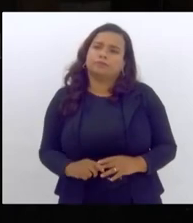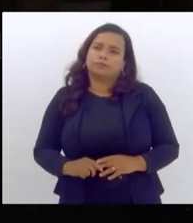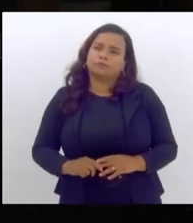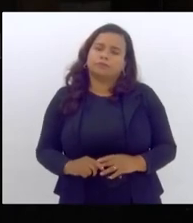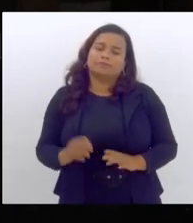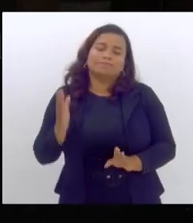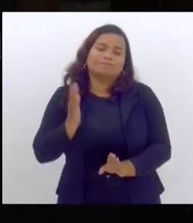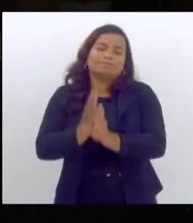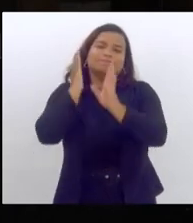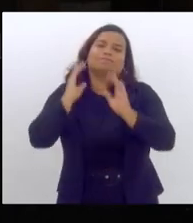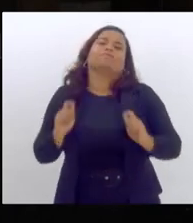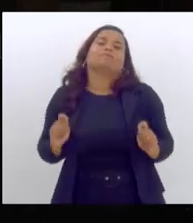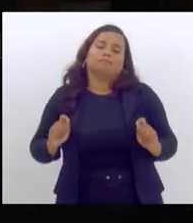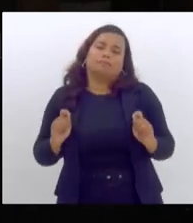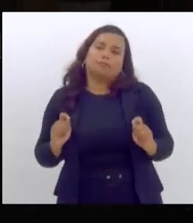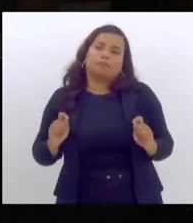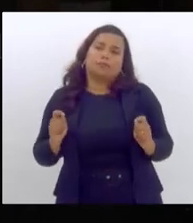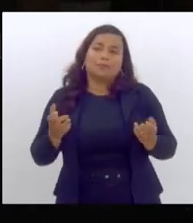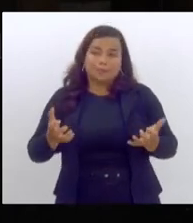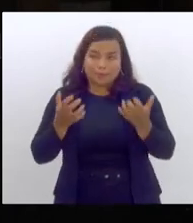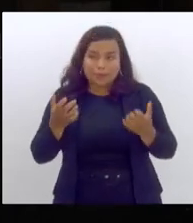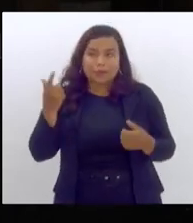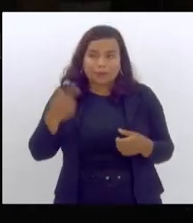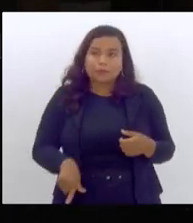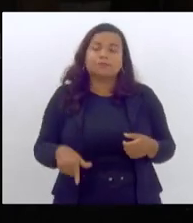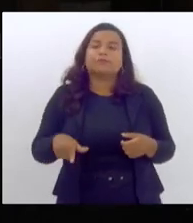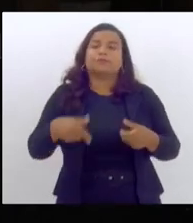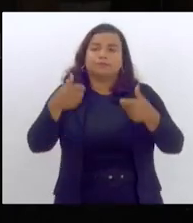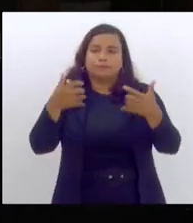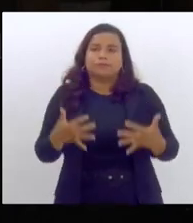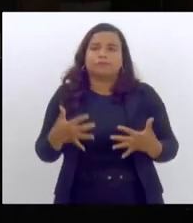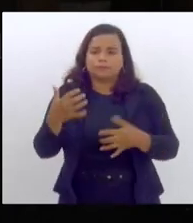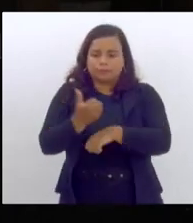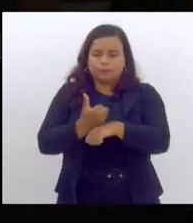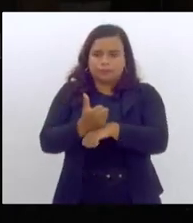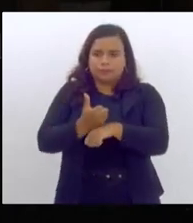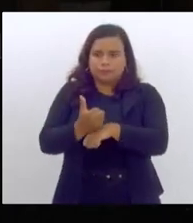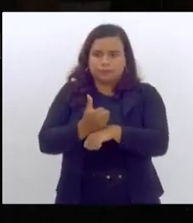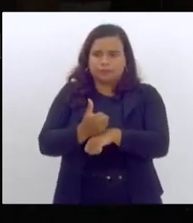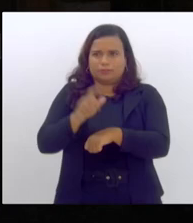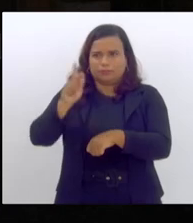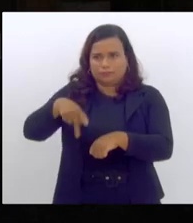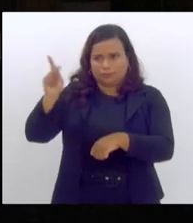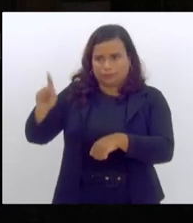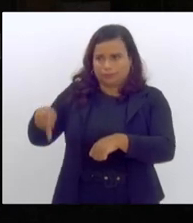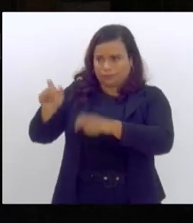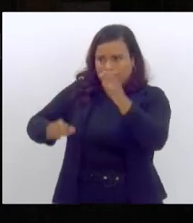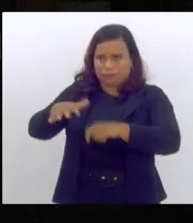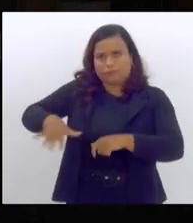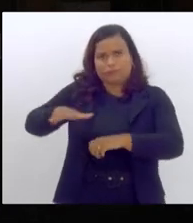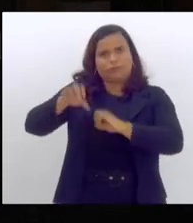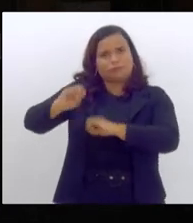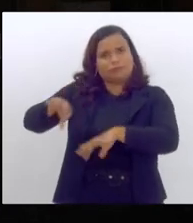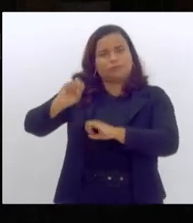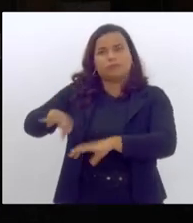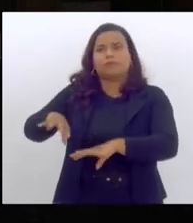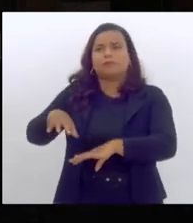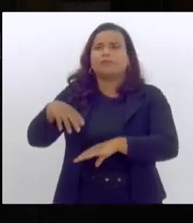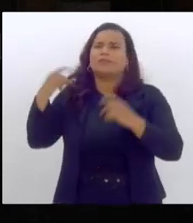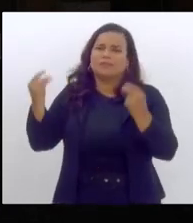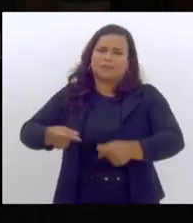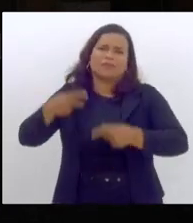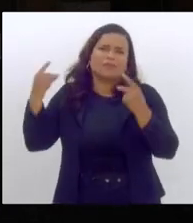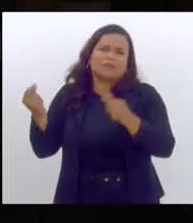Porém, queria observar também que os profissionais de educação, principalmente professores e professoras, há muito